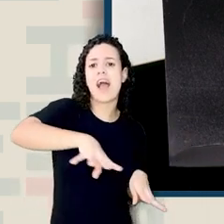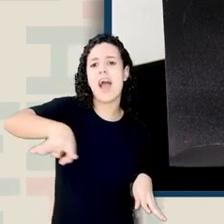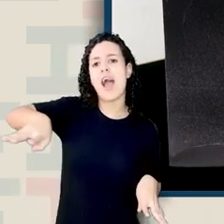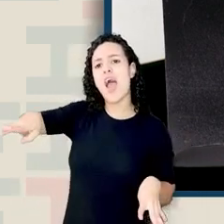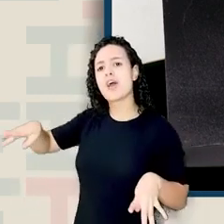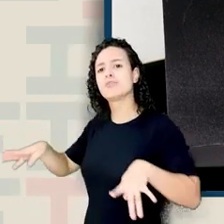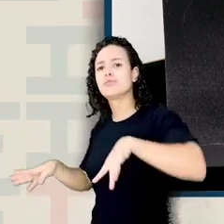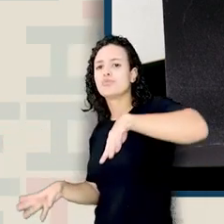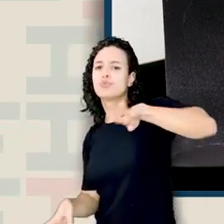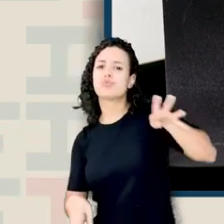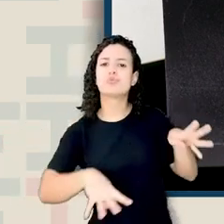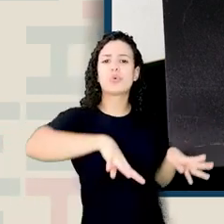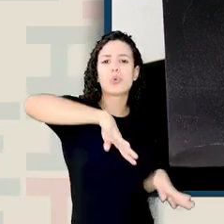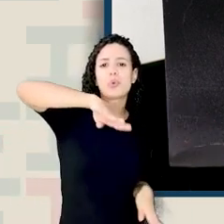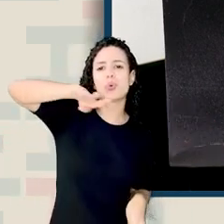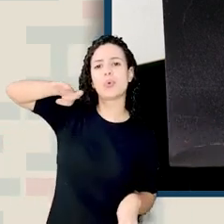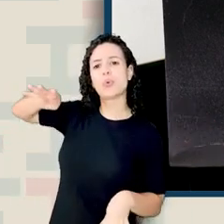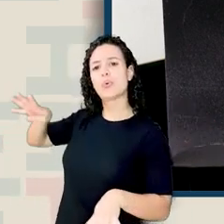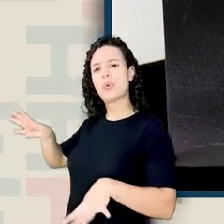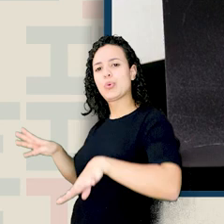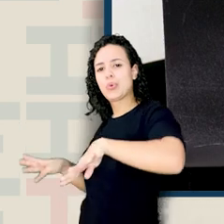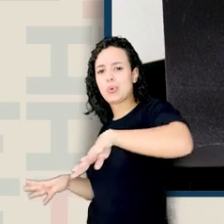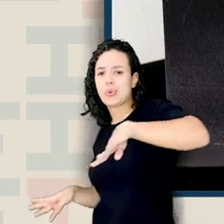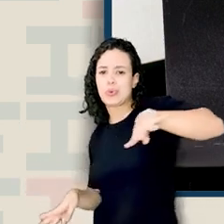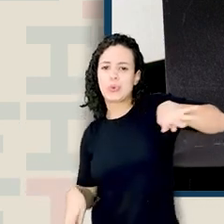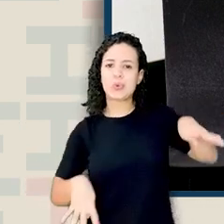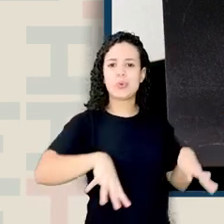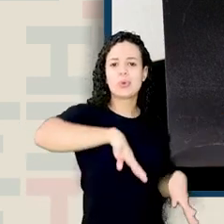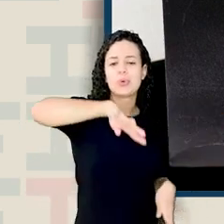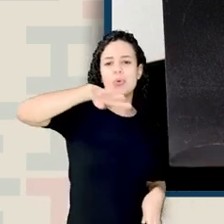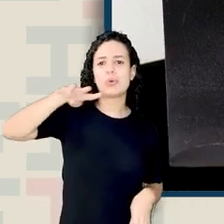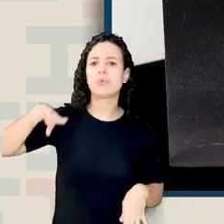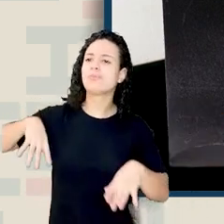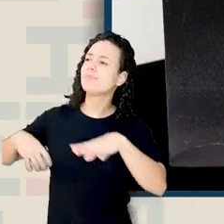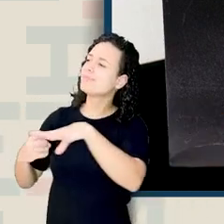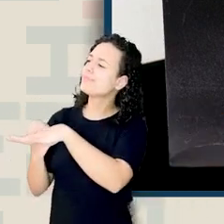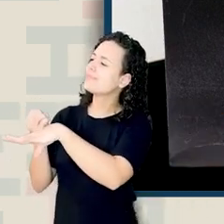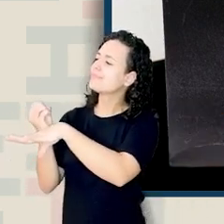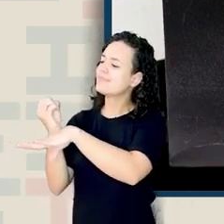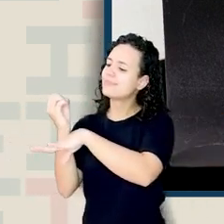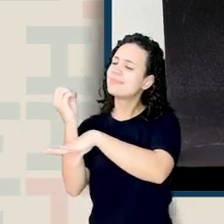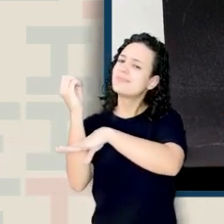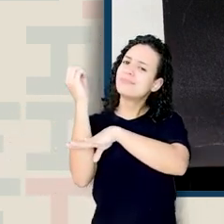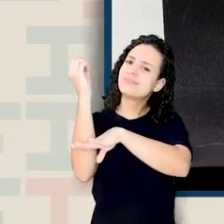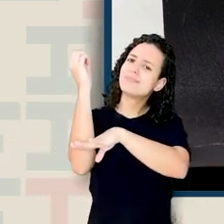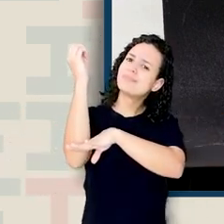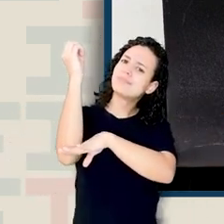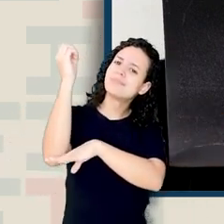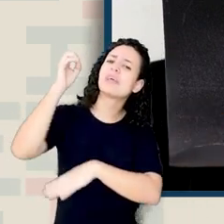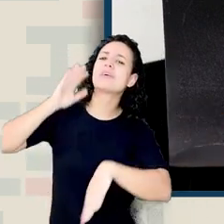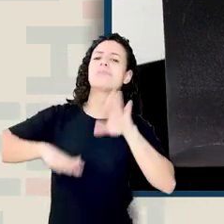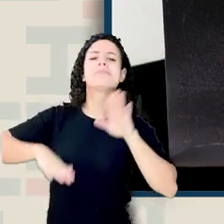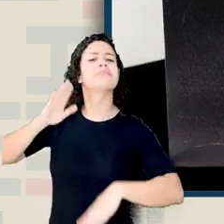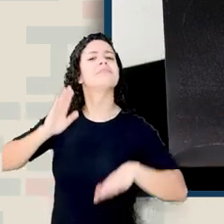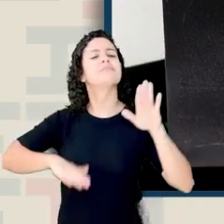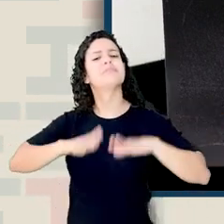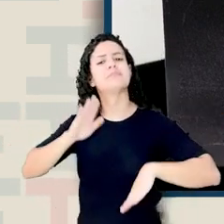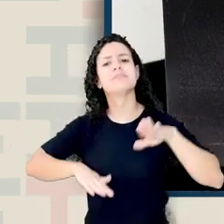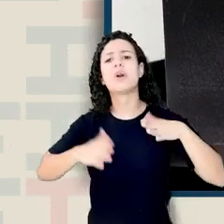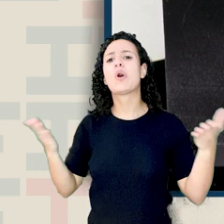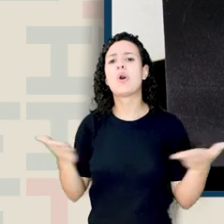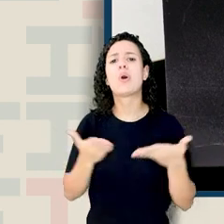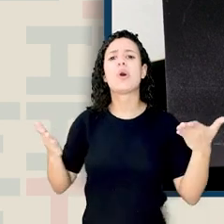rodada, oh, oh, oh. Nascendo com sol, essa batucada, hoje